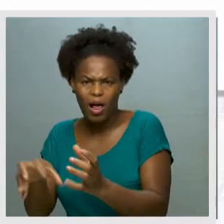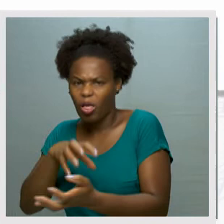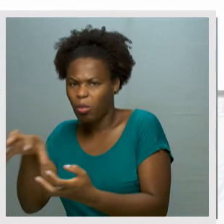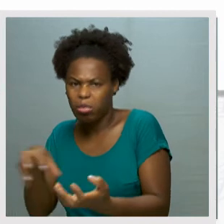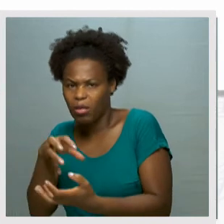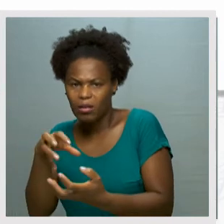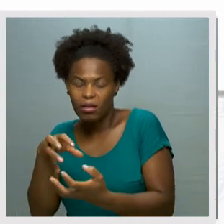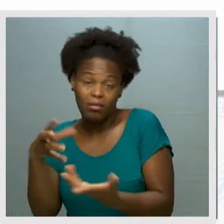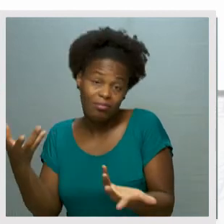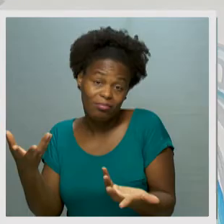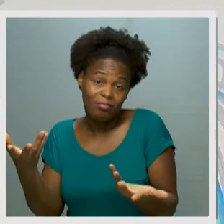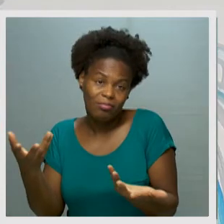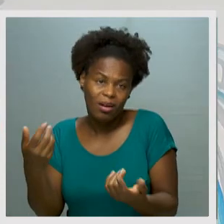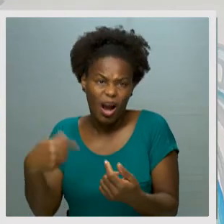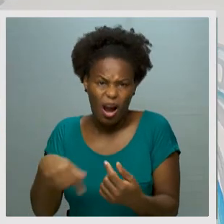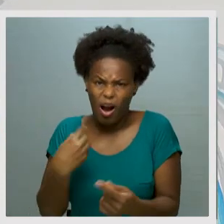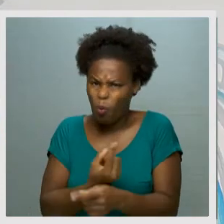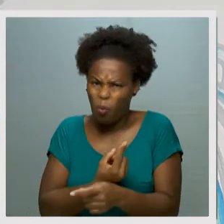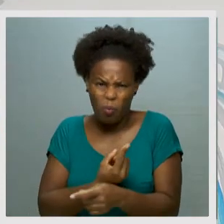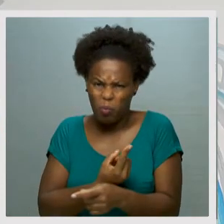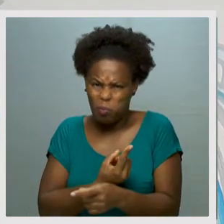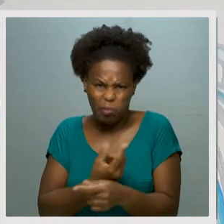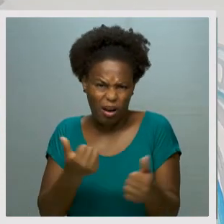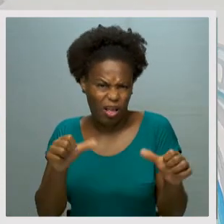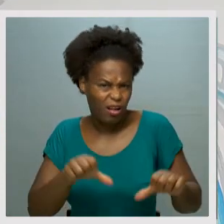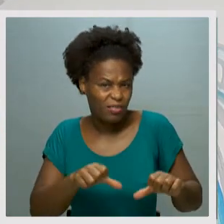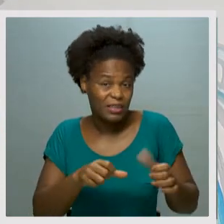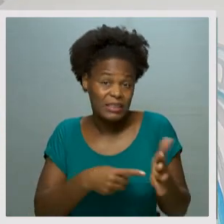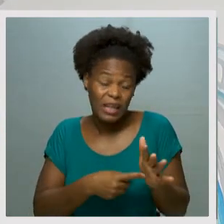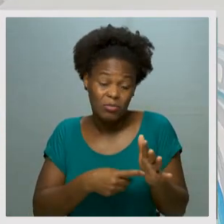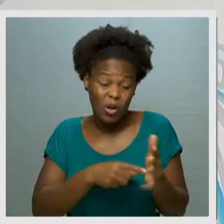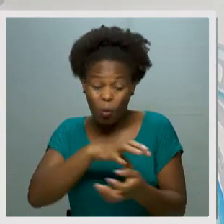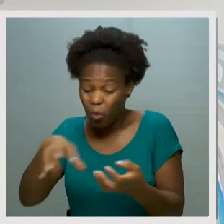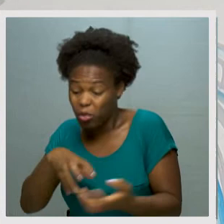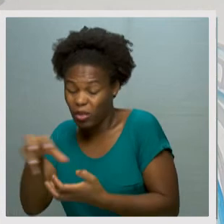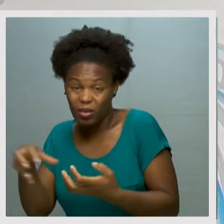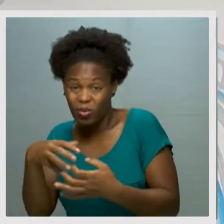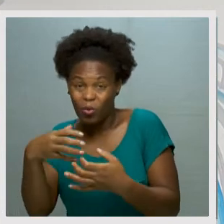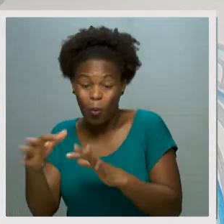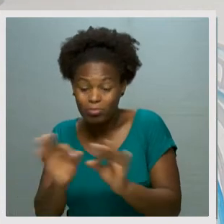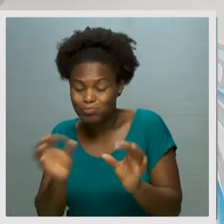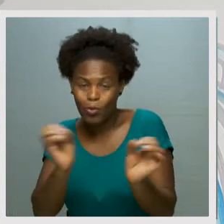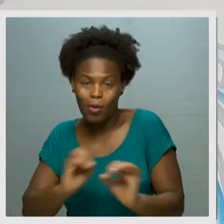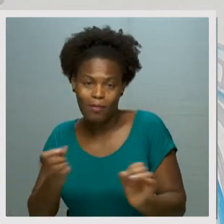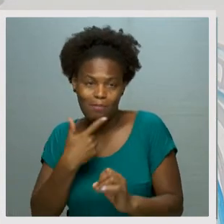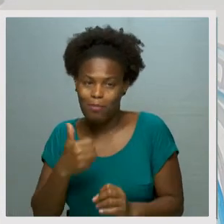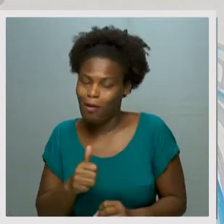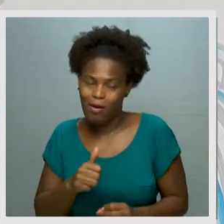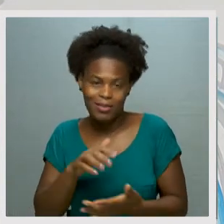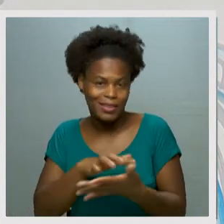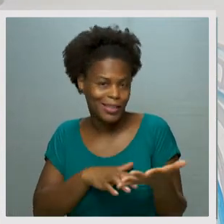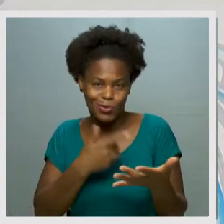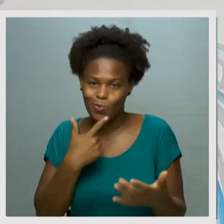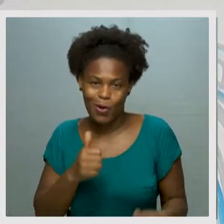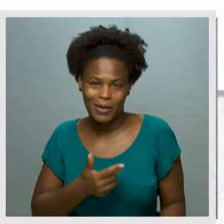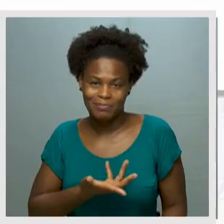de palavras e com sentido. Há alguma coisa aqui que não bate certo. Se é desorganizada, desordenada, é claro que não pode ser